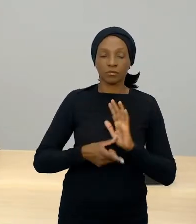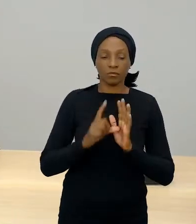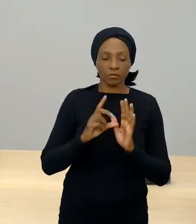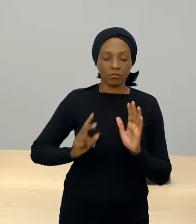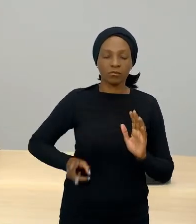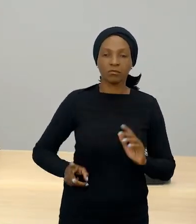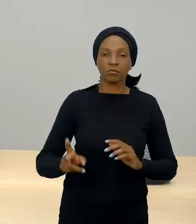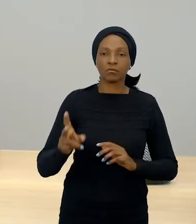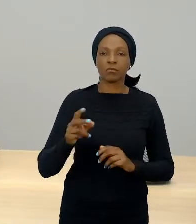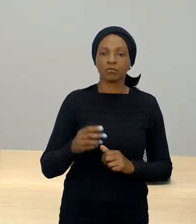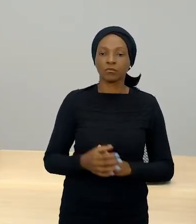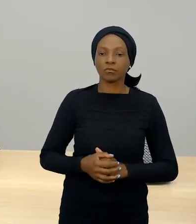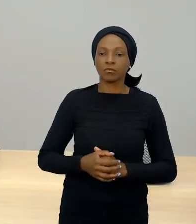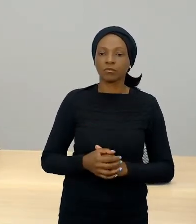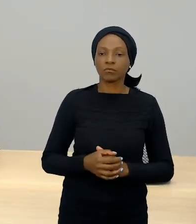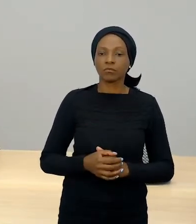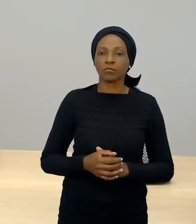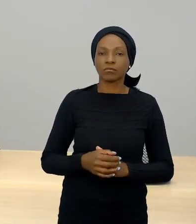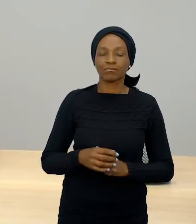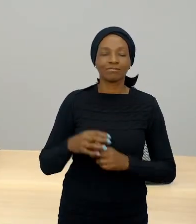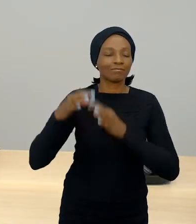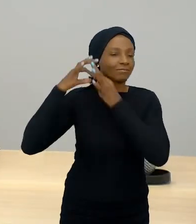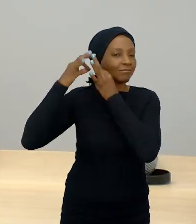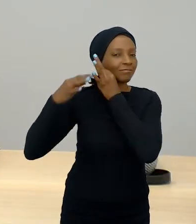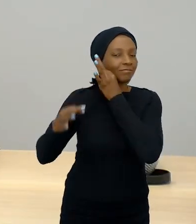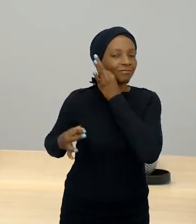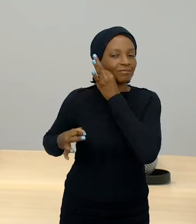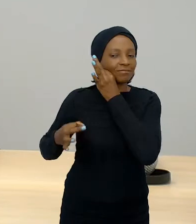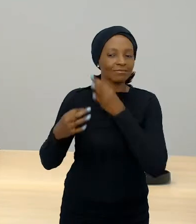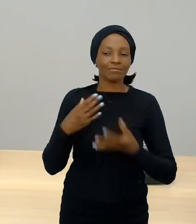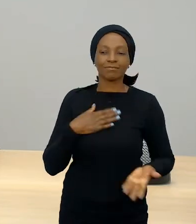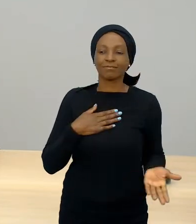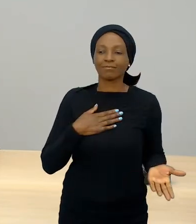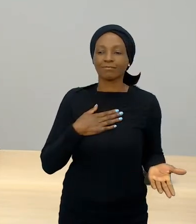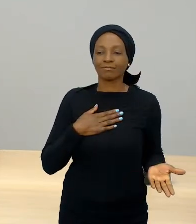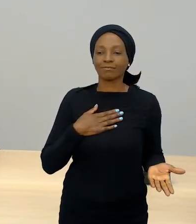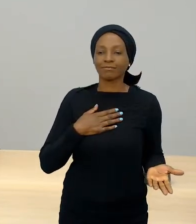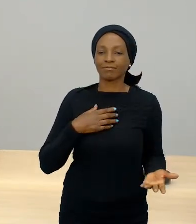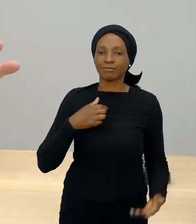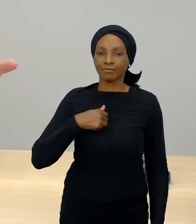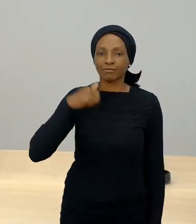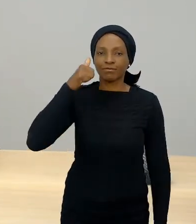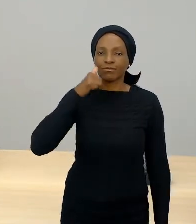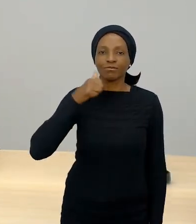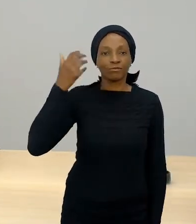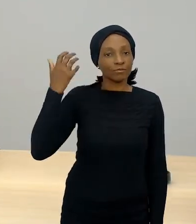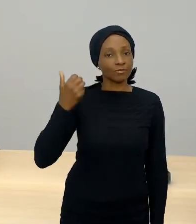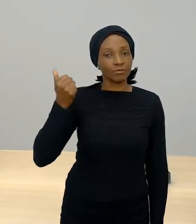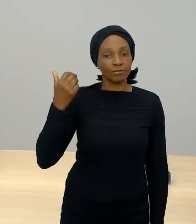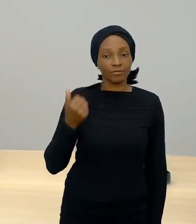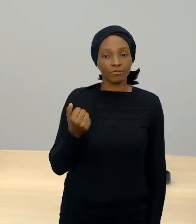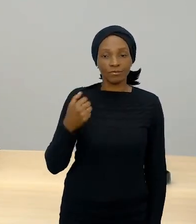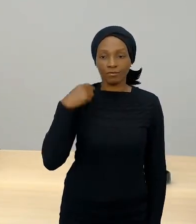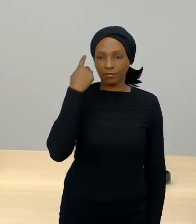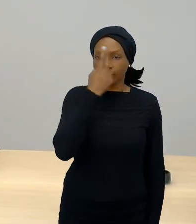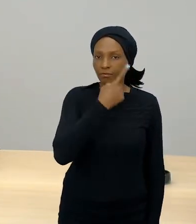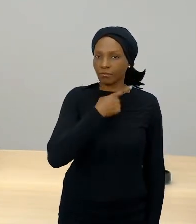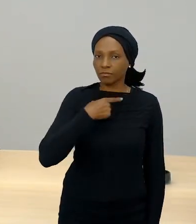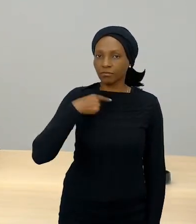aí, eu vou fazer minha autodescrição, né? Eu sou uma mulher branca, tenho um